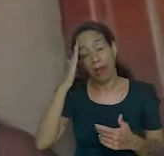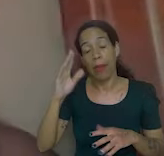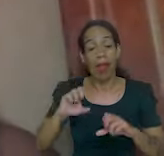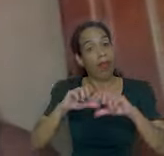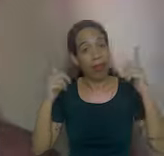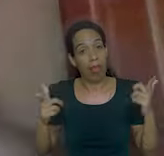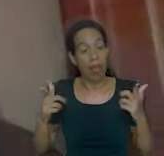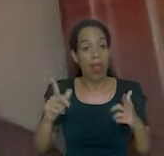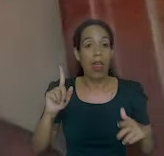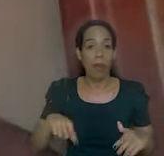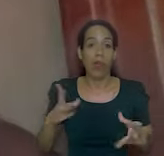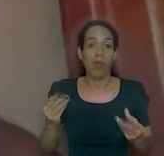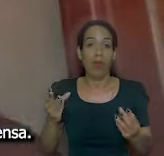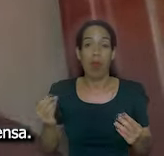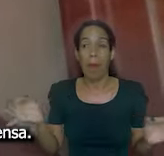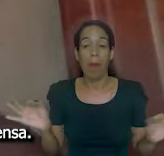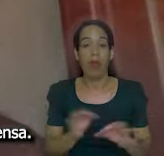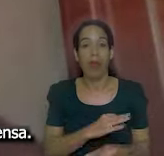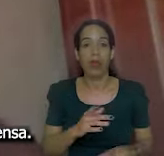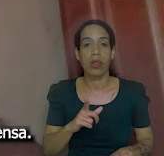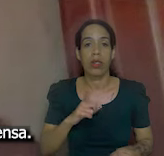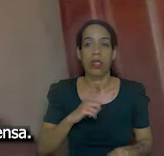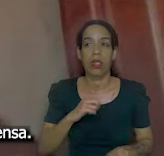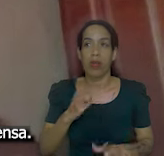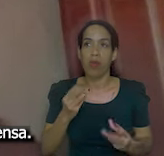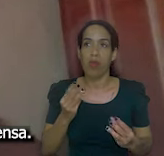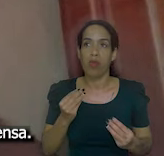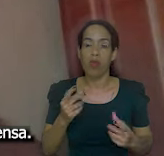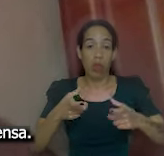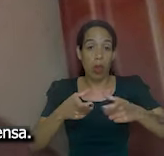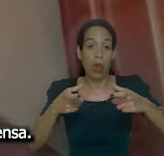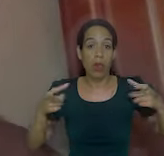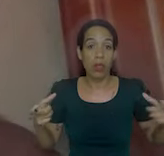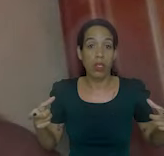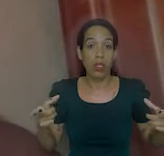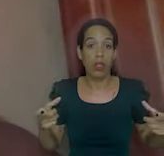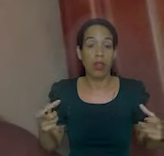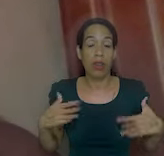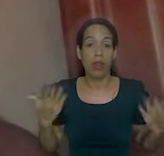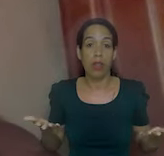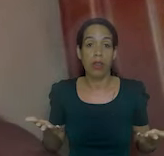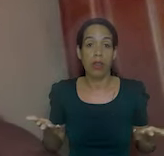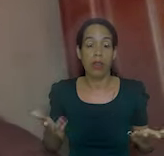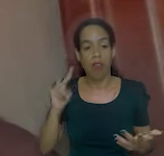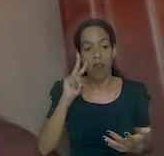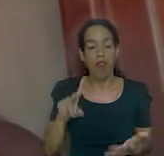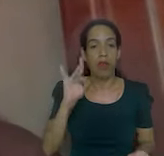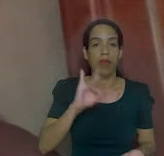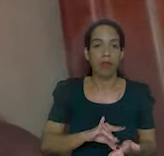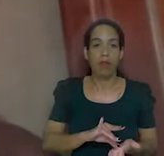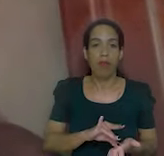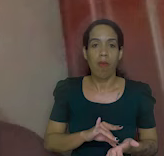óbvio, mas ele veio muito prático. A sentença veio uma sentença extremamente extensa, então, assim, para verificar